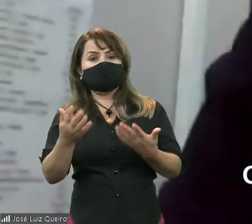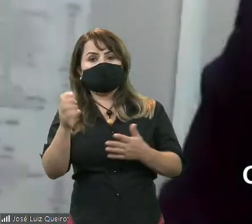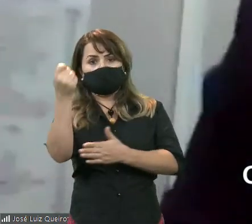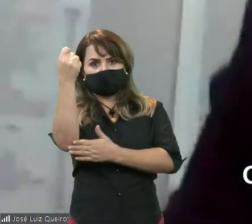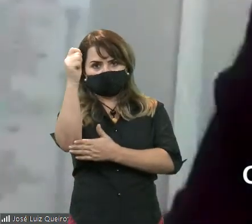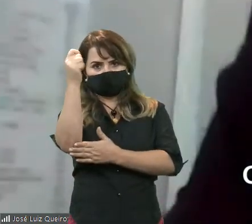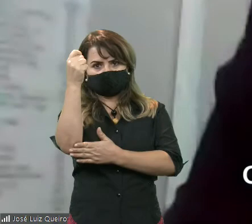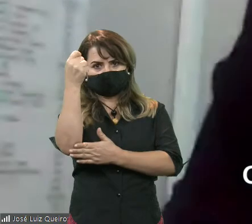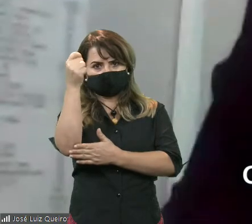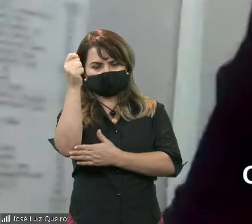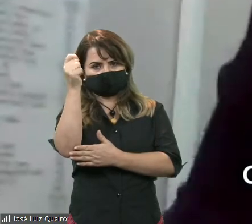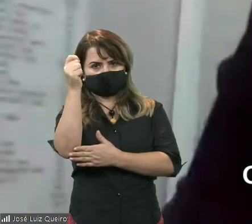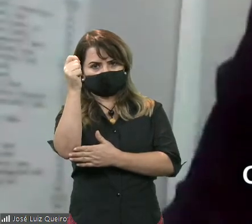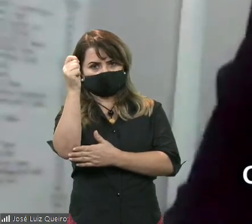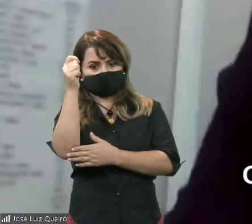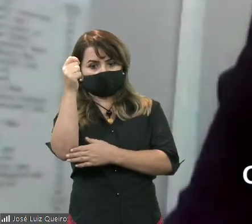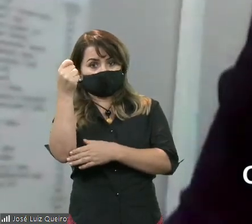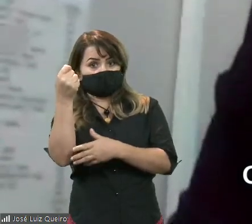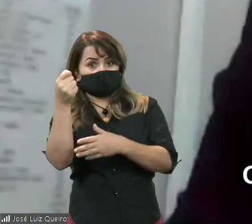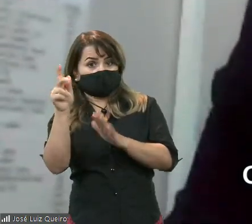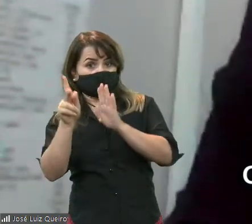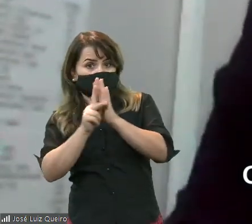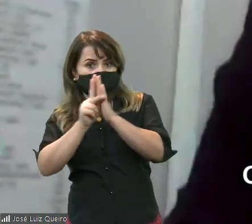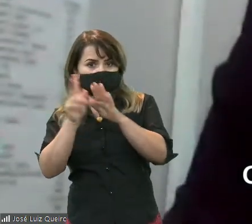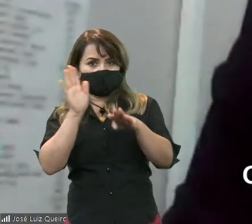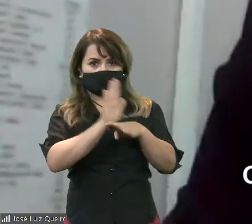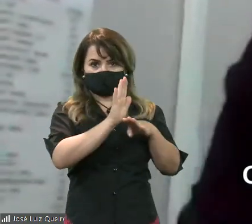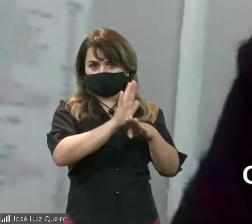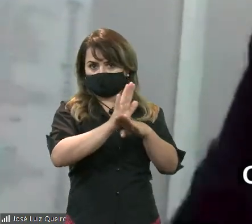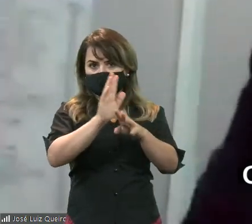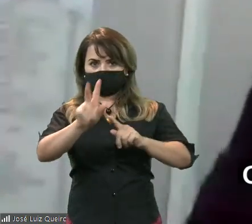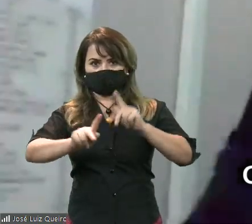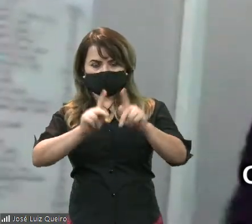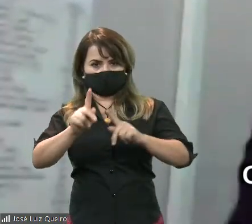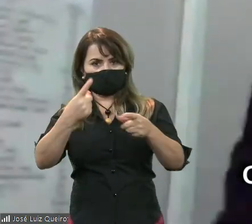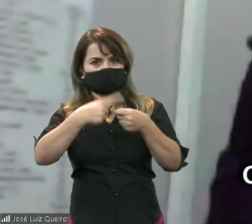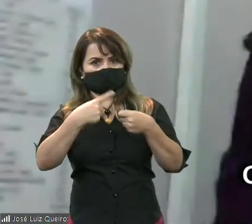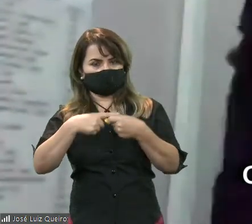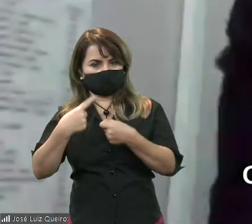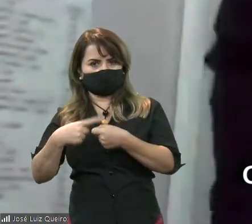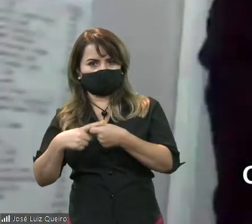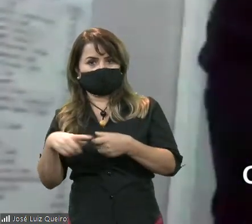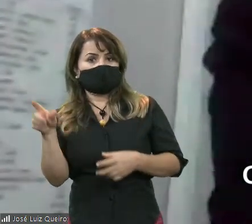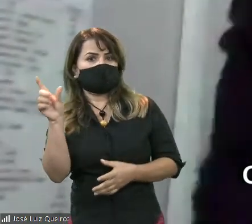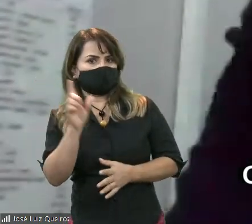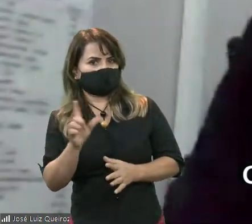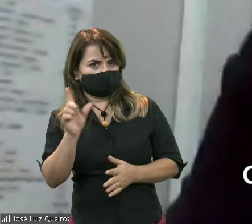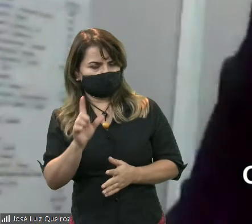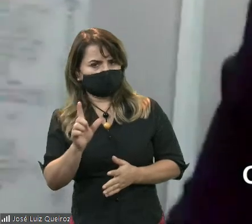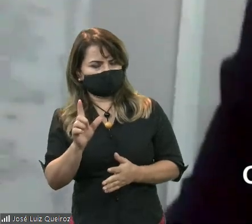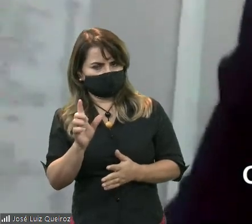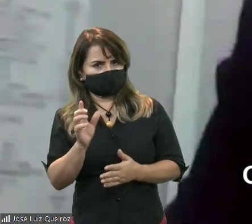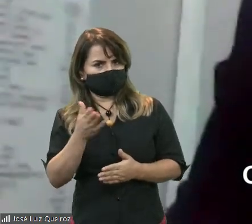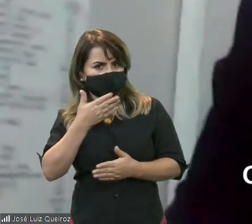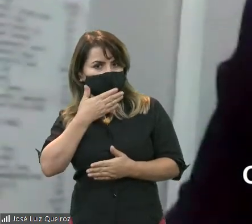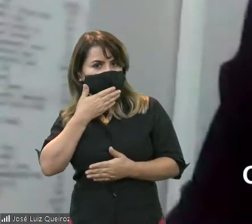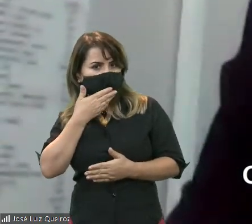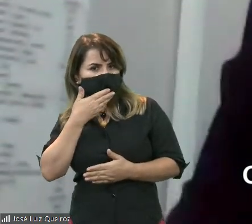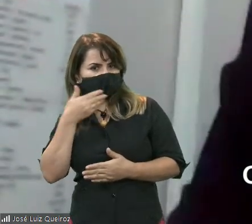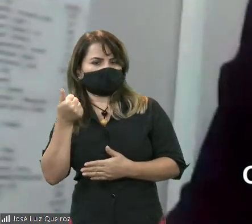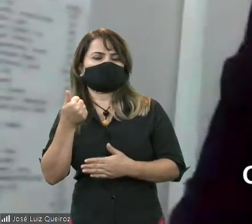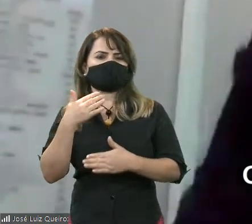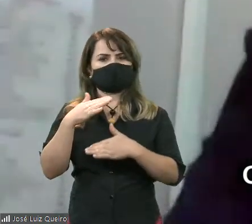motivos, defender os interesses das cidades. É o lobby, né? Ela vai tentar uma melhor articulação junto com o governo do